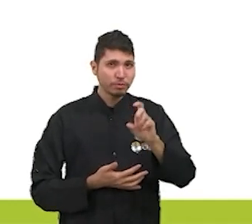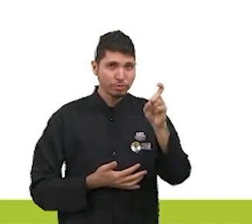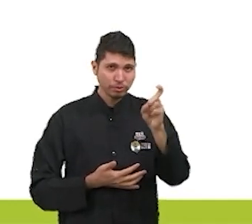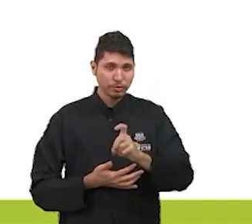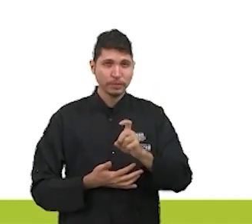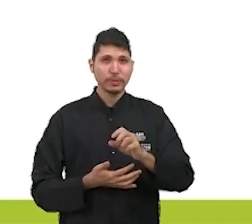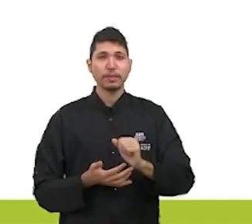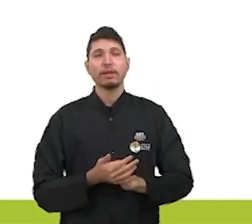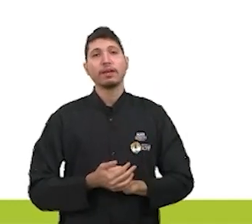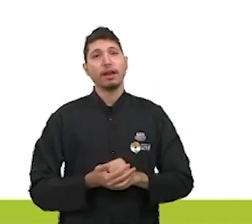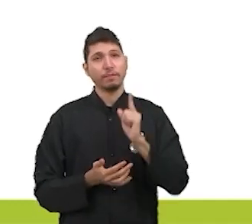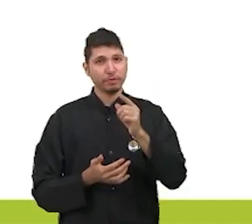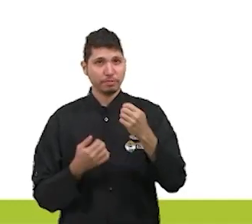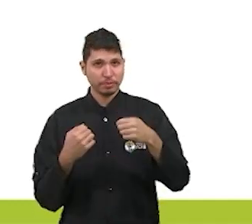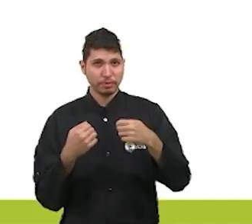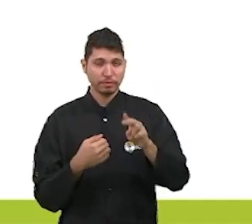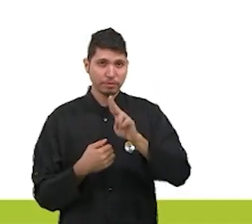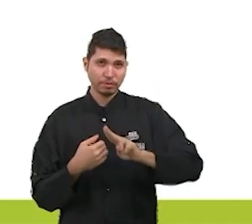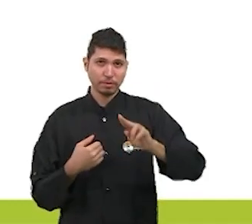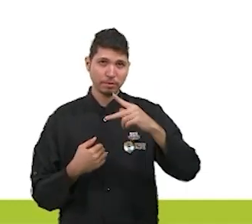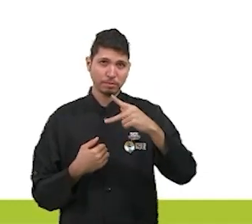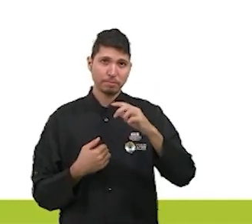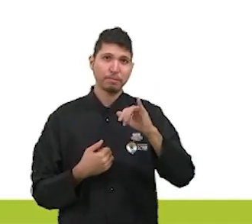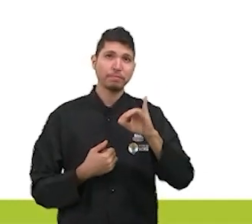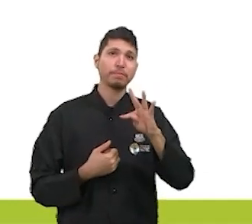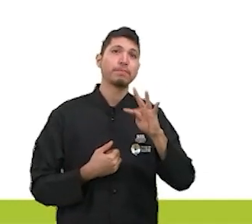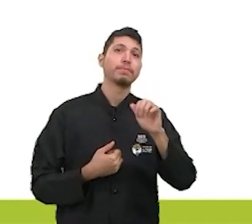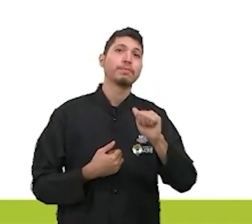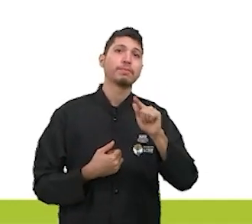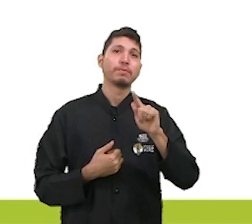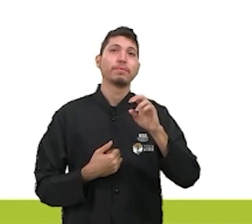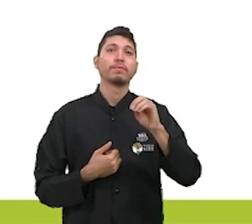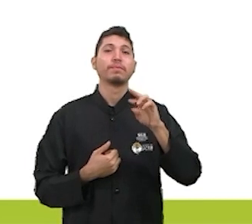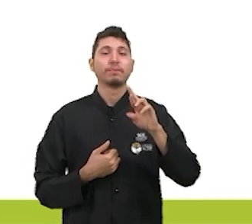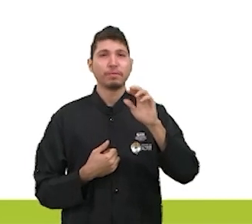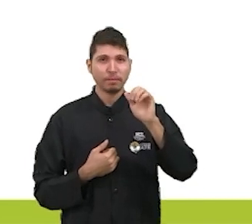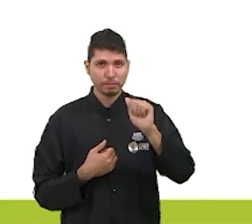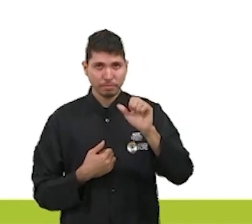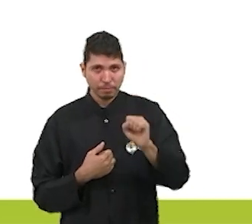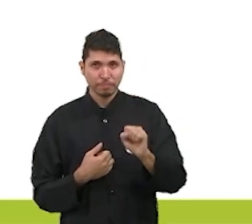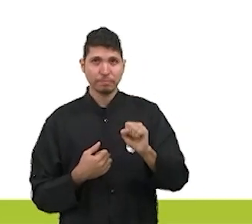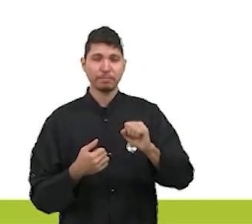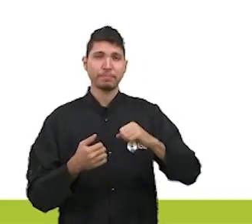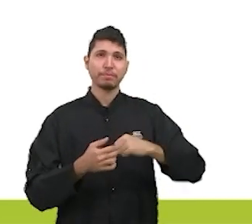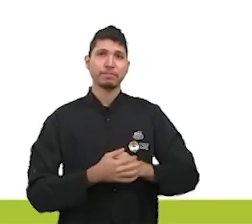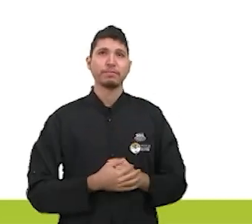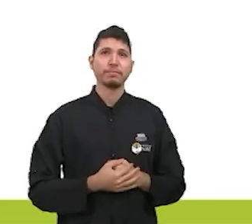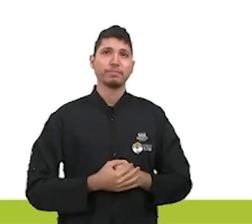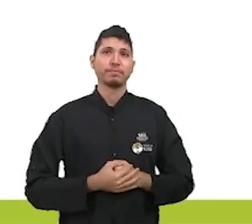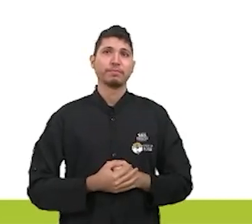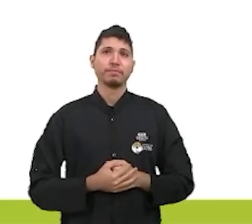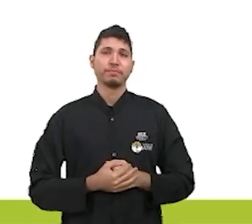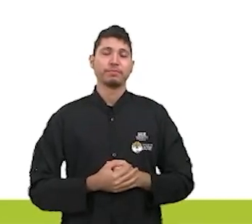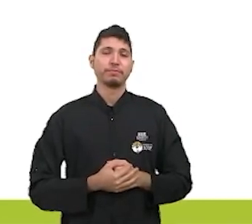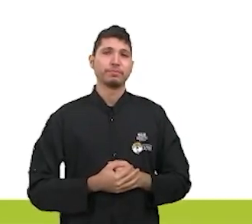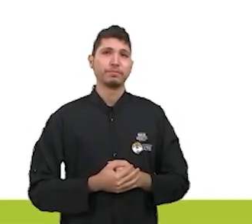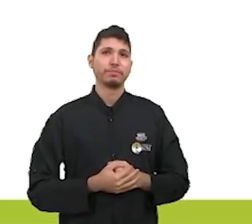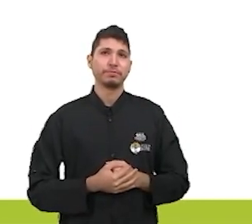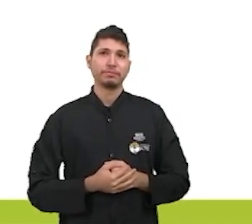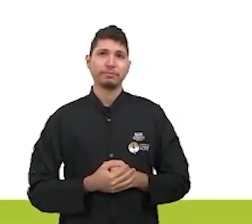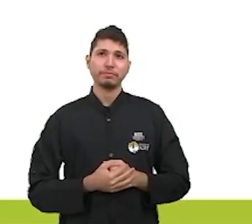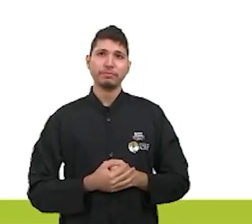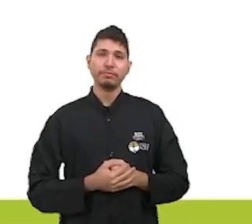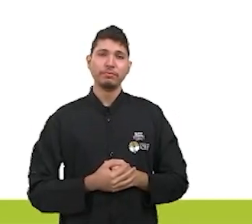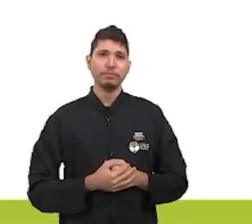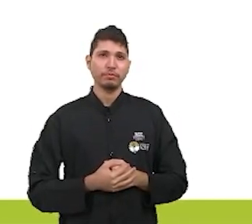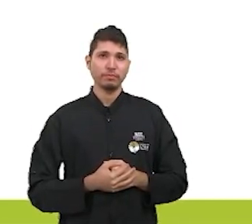de Pitágoras, tá, gente? Se você olhar direitinho. Tem uma coisa chamada também triângulo de ouro para a gente resolver isso aí. Mas vamos lá direto no teorema, tá bom? O teorema